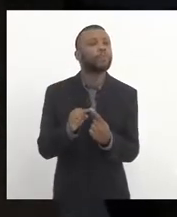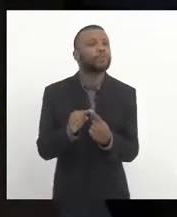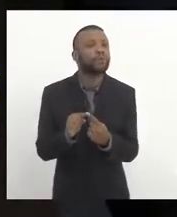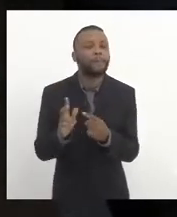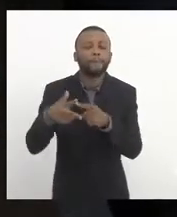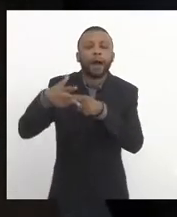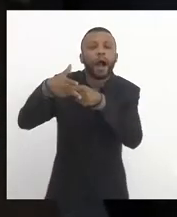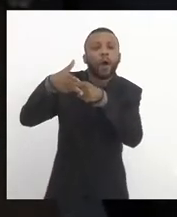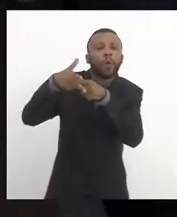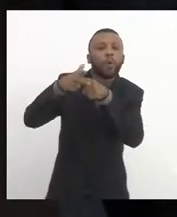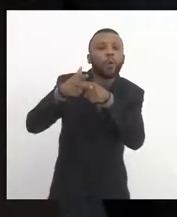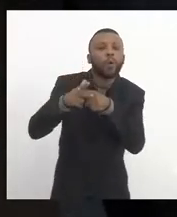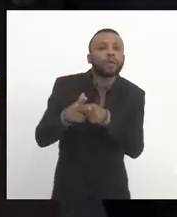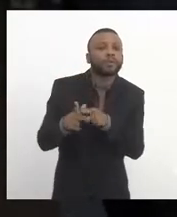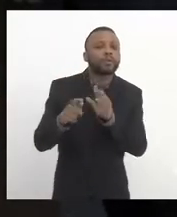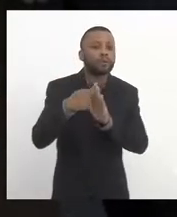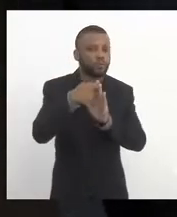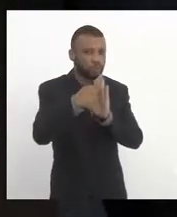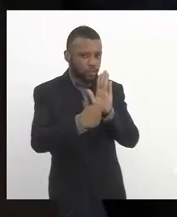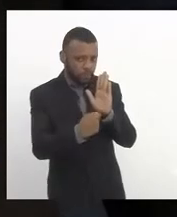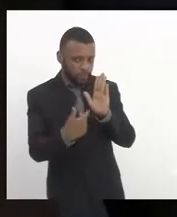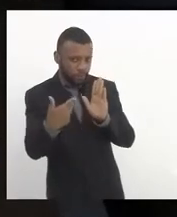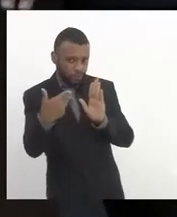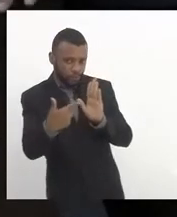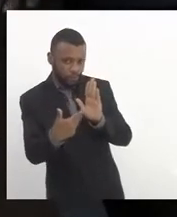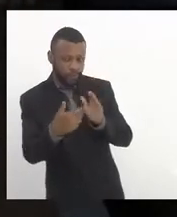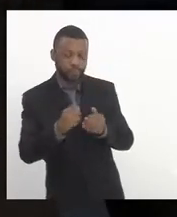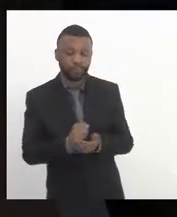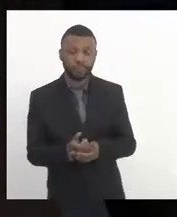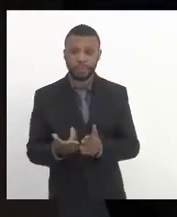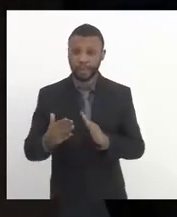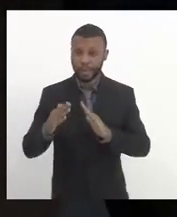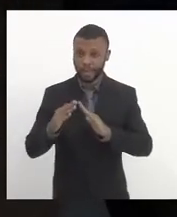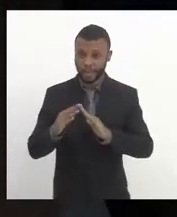para correção do texto. A Casa Civil